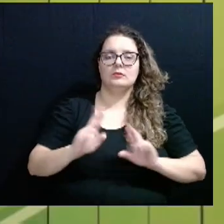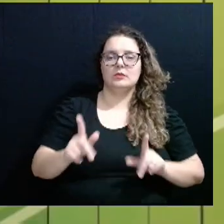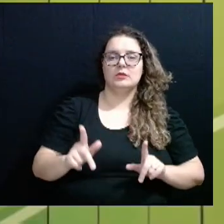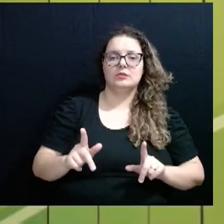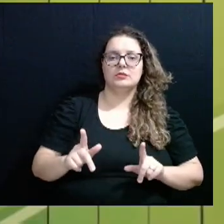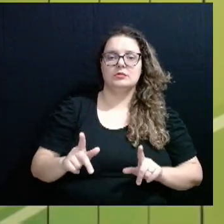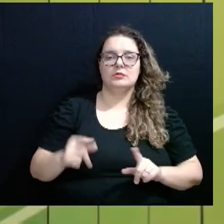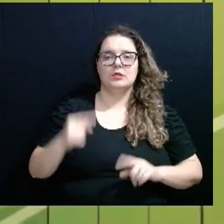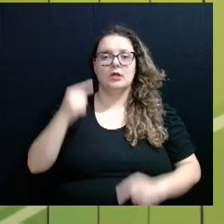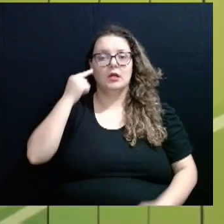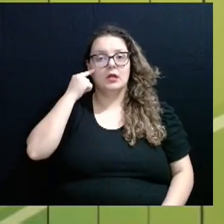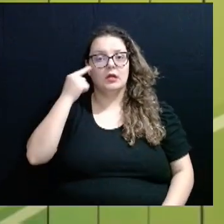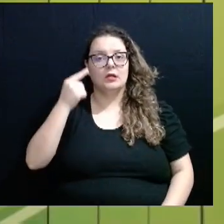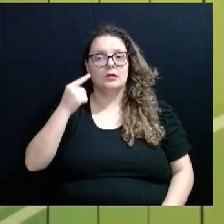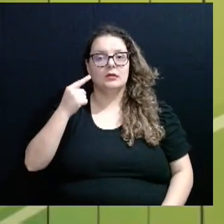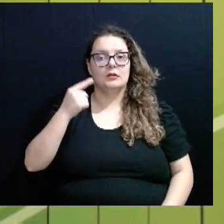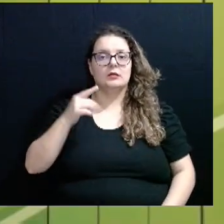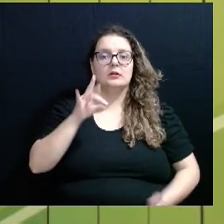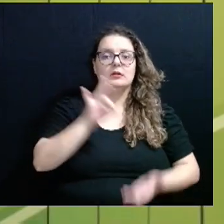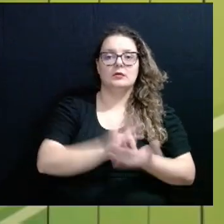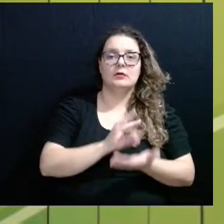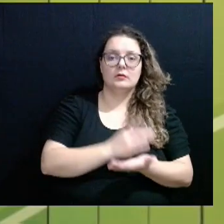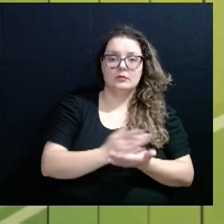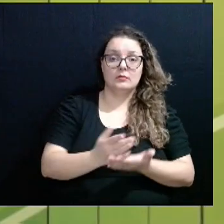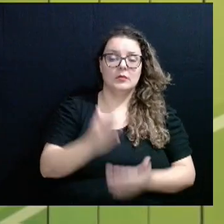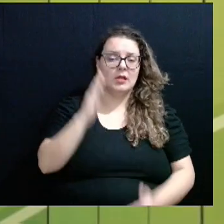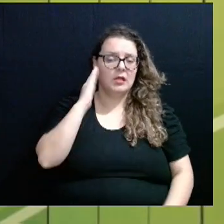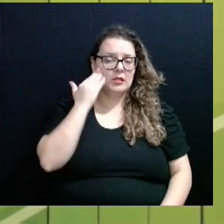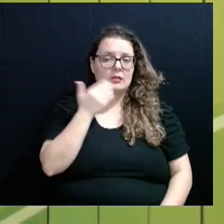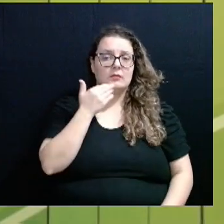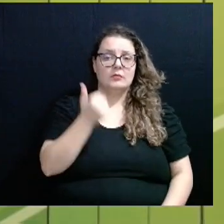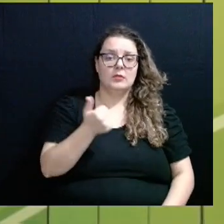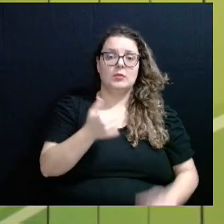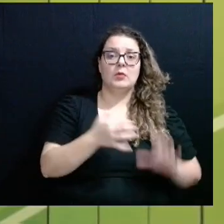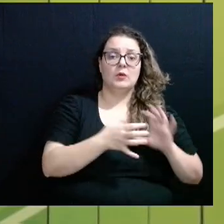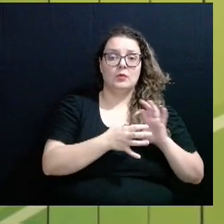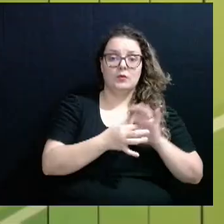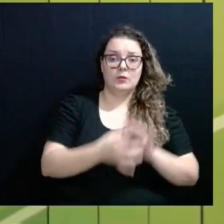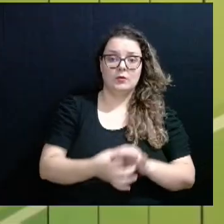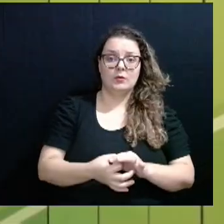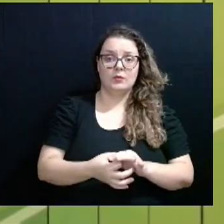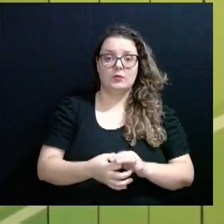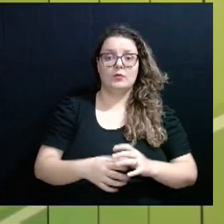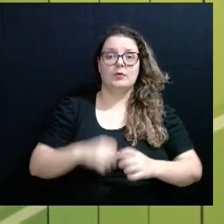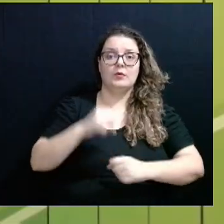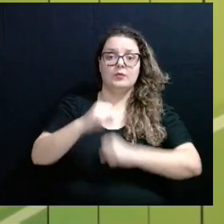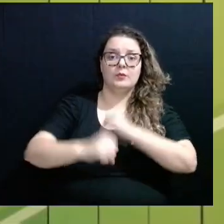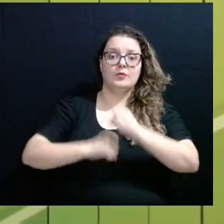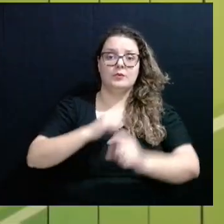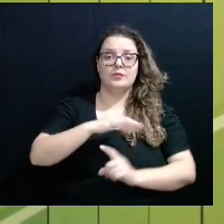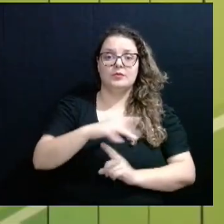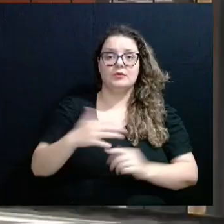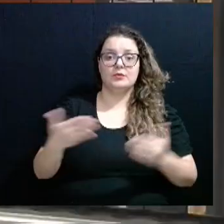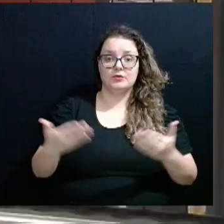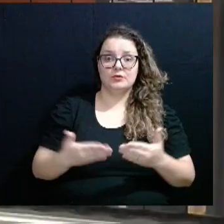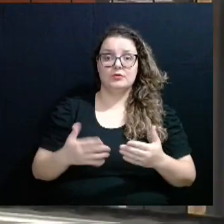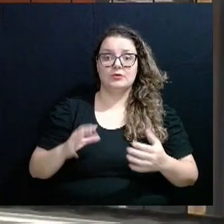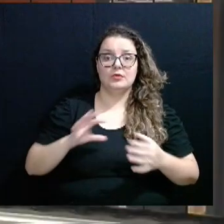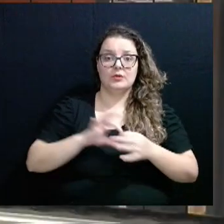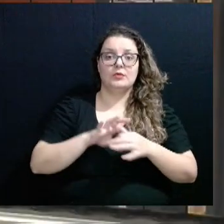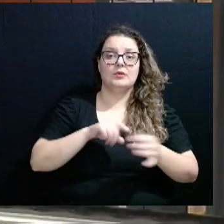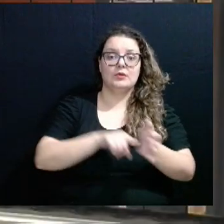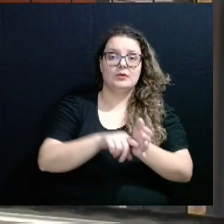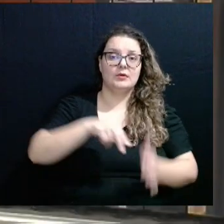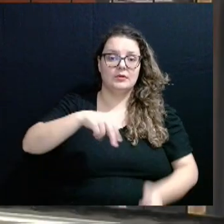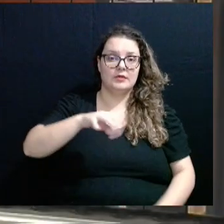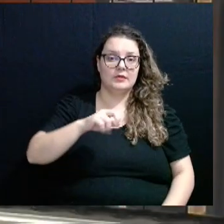tenha dado origem. Só que para a gente entender melhor esse contexto, o Giro de hoje está conectado com a pesquisadora Natália